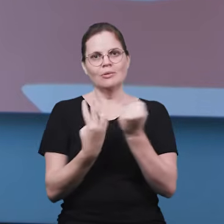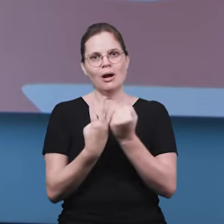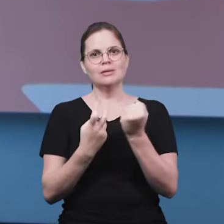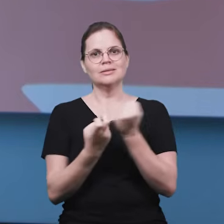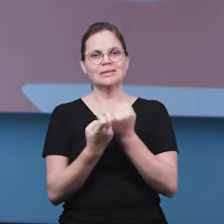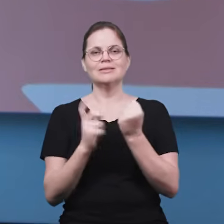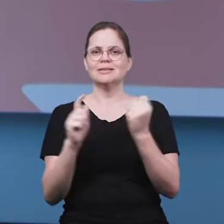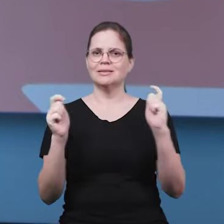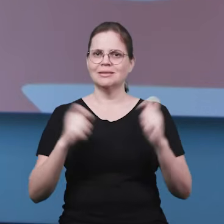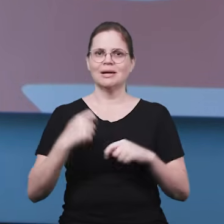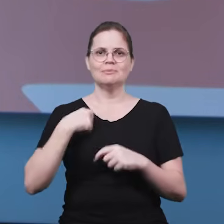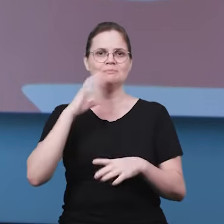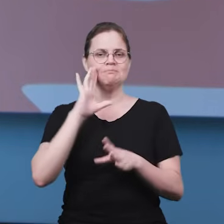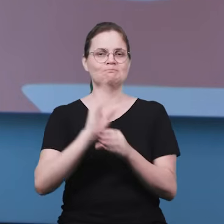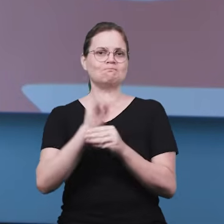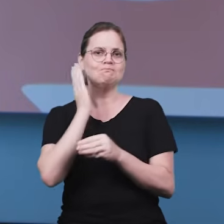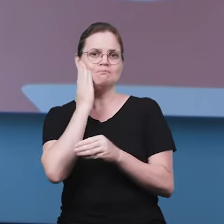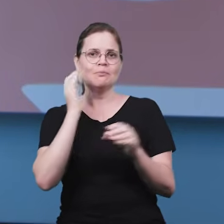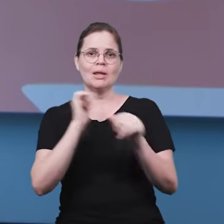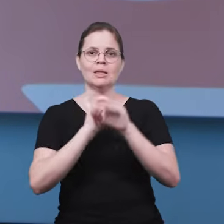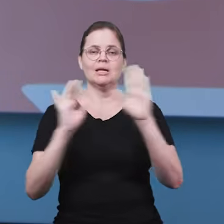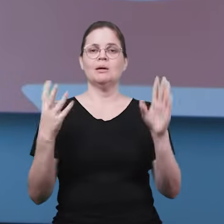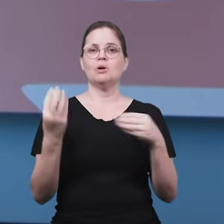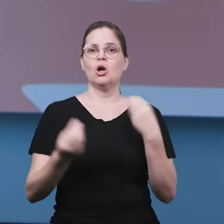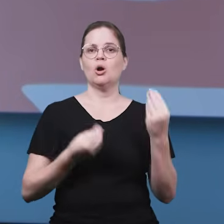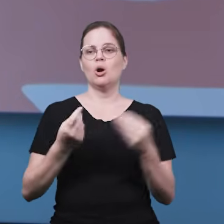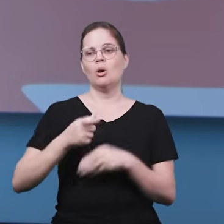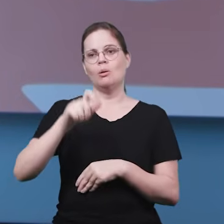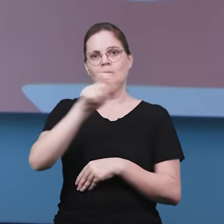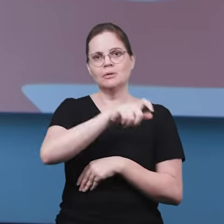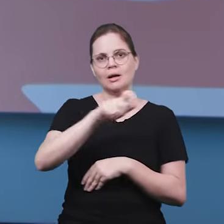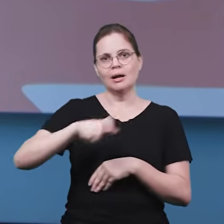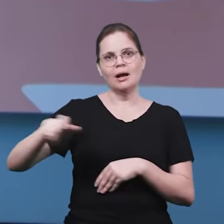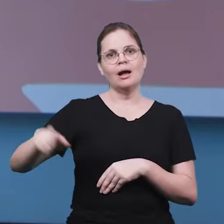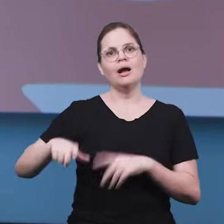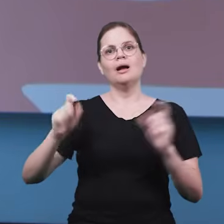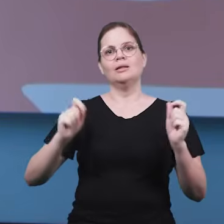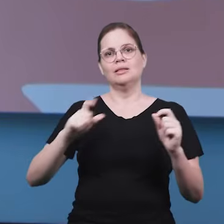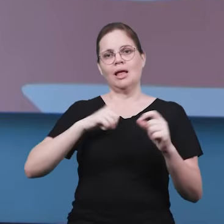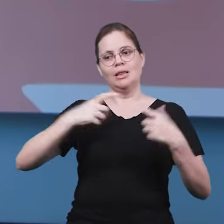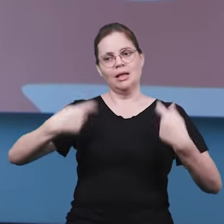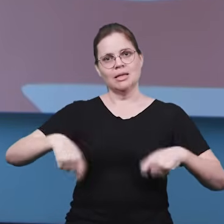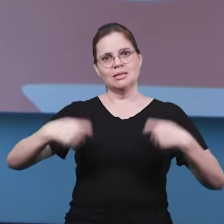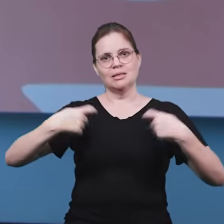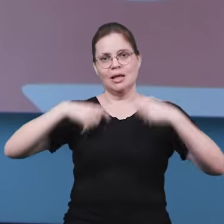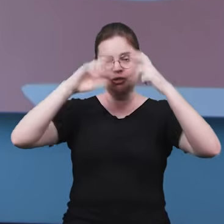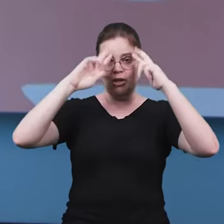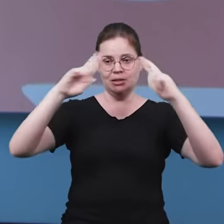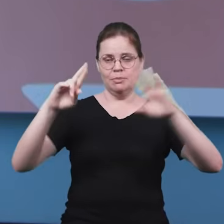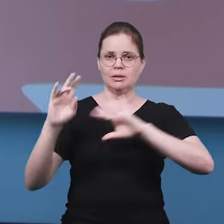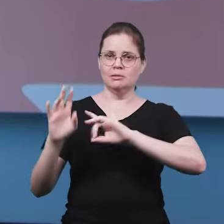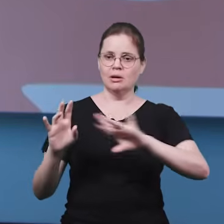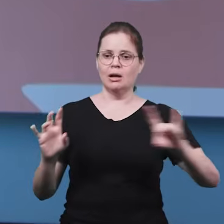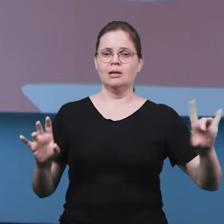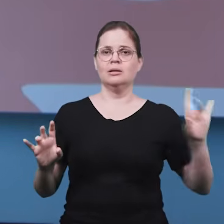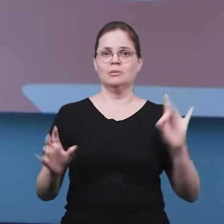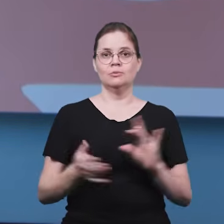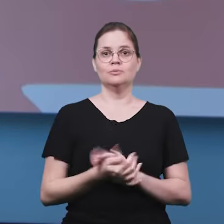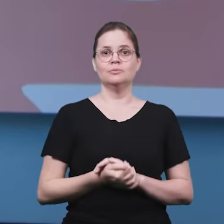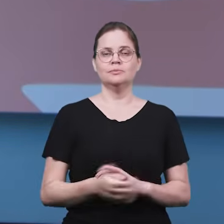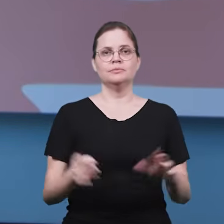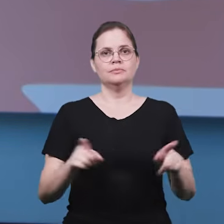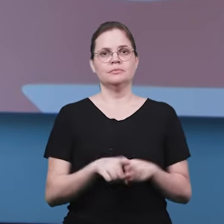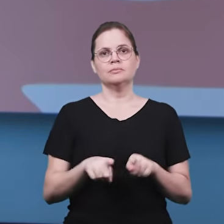ensino é pensado com sensibilidade e propósito, respeitando as necessidades de cada aluno. É mais